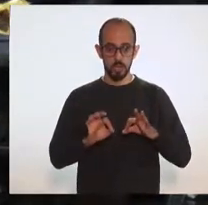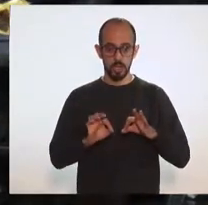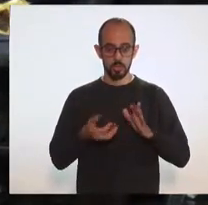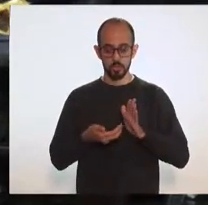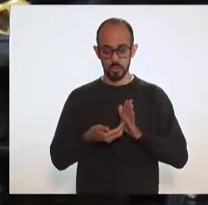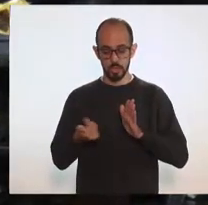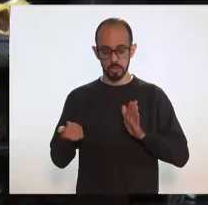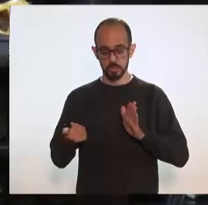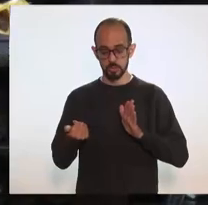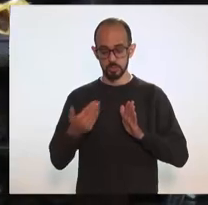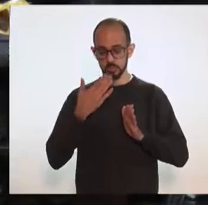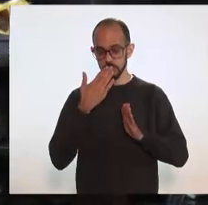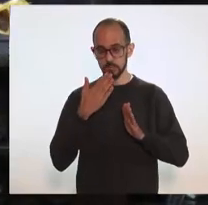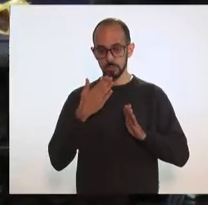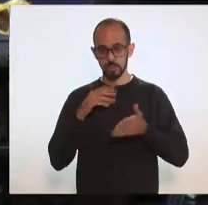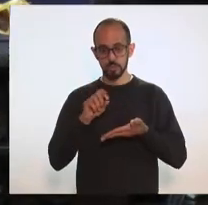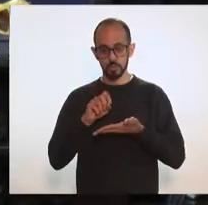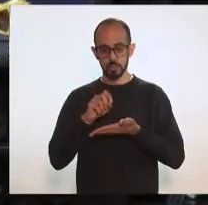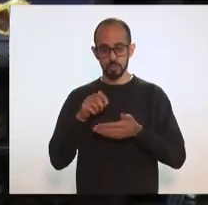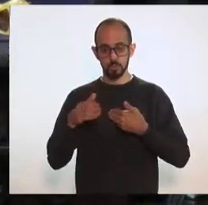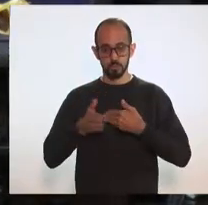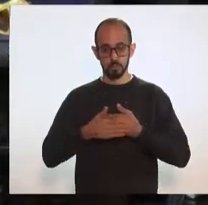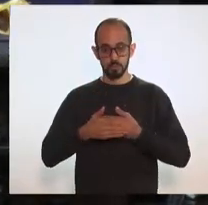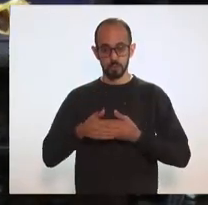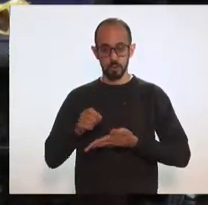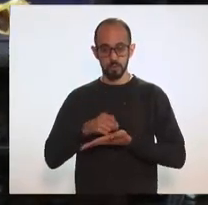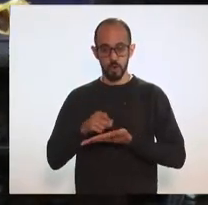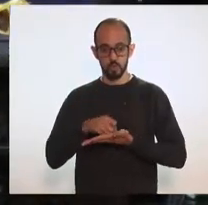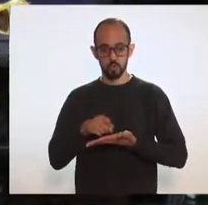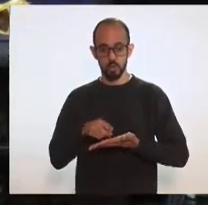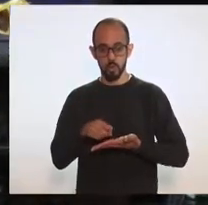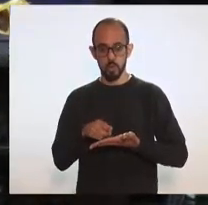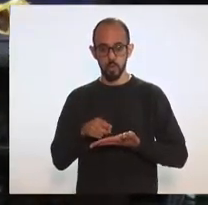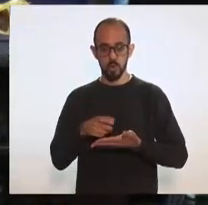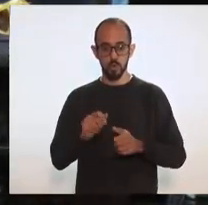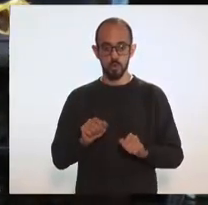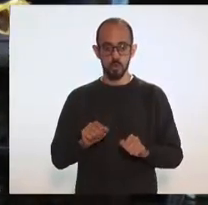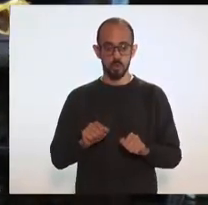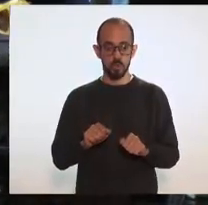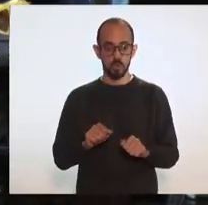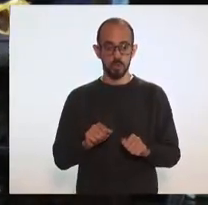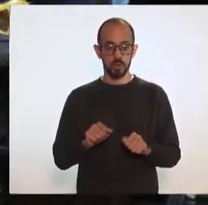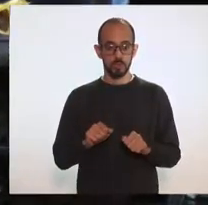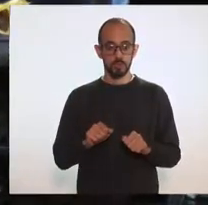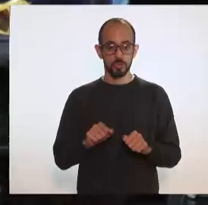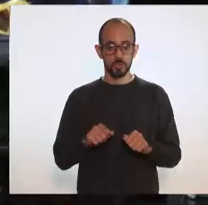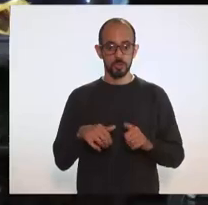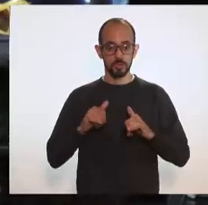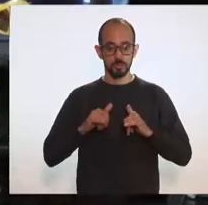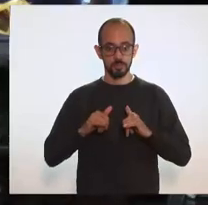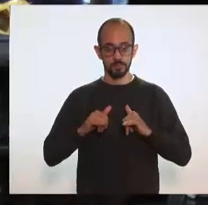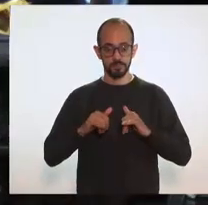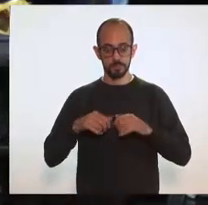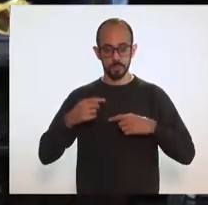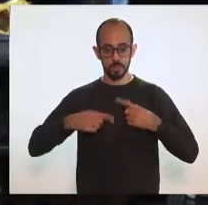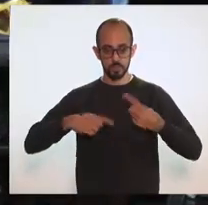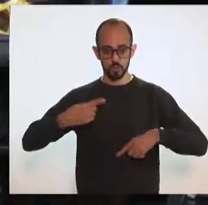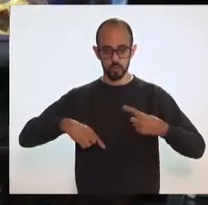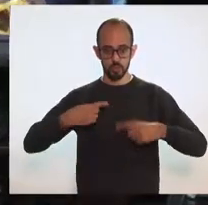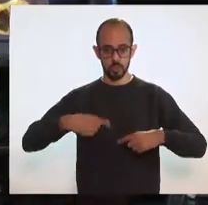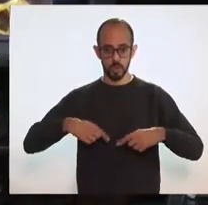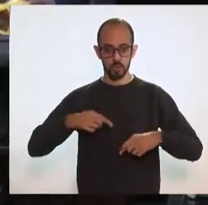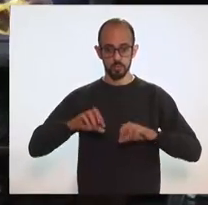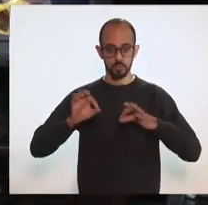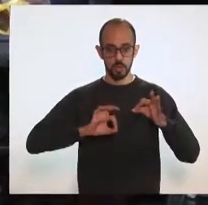retirada a pedido do autor Luiz na ordem do dia de acordo para o lote de 47 o Regimento Interno implementação de nada a primeira discussão projeto de lei